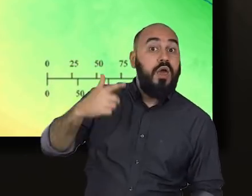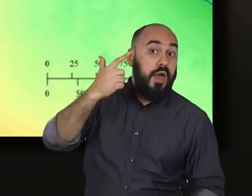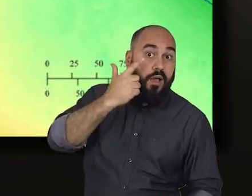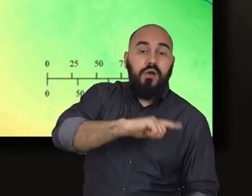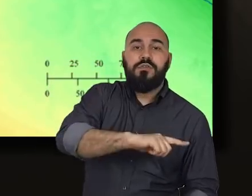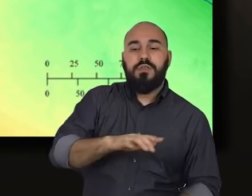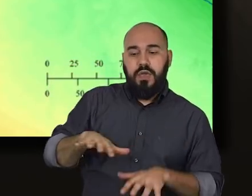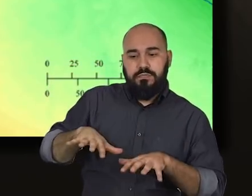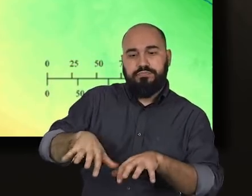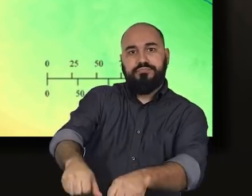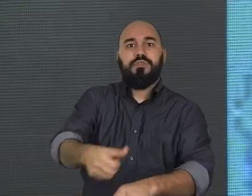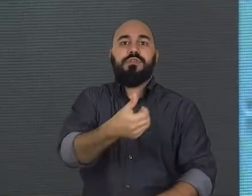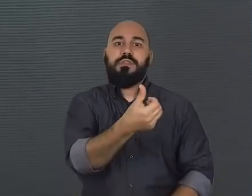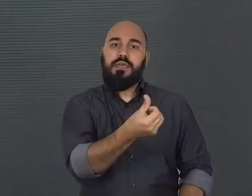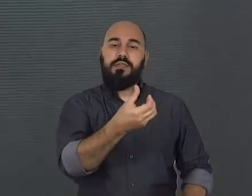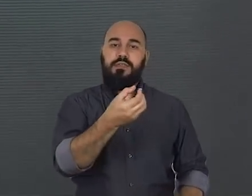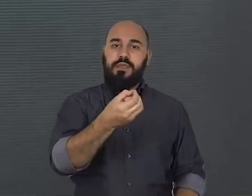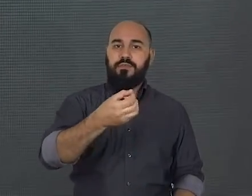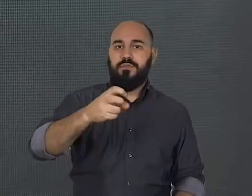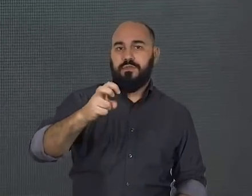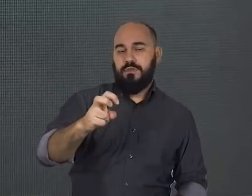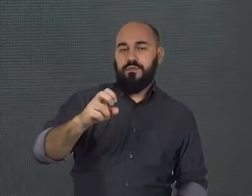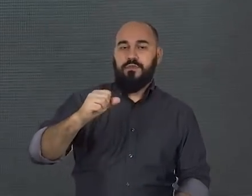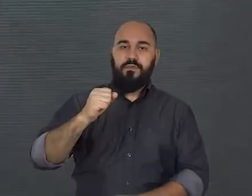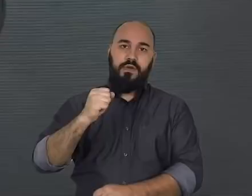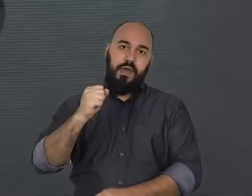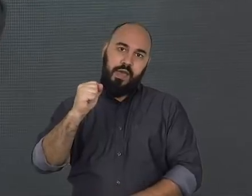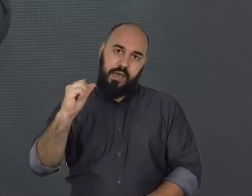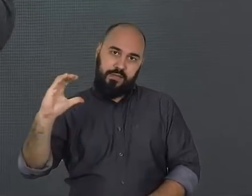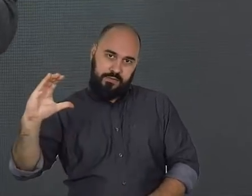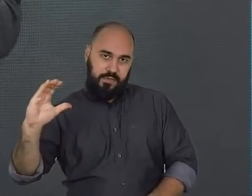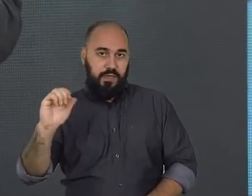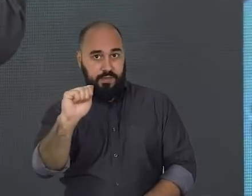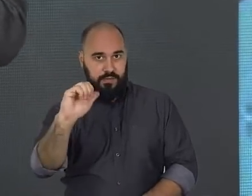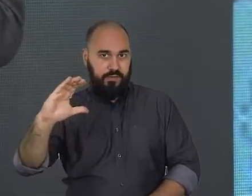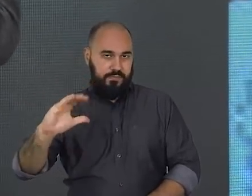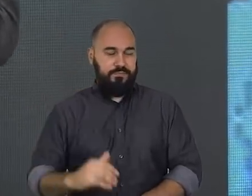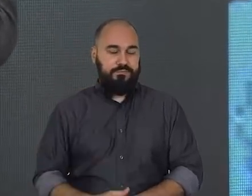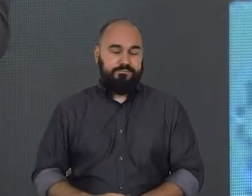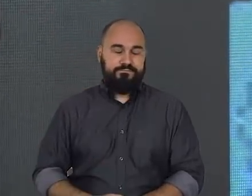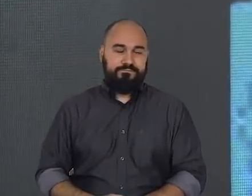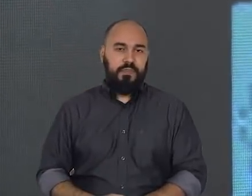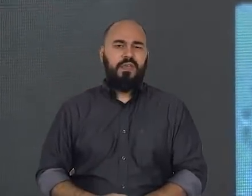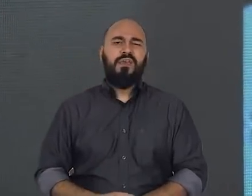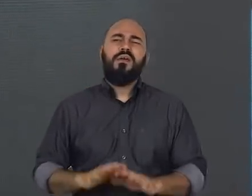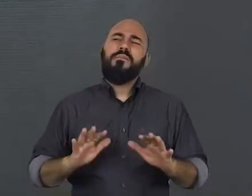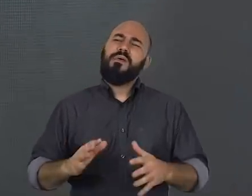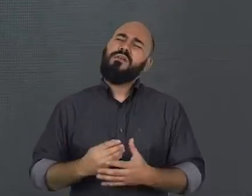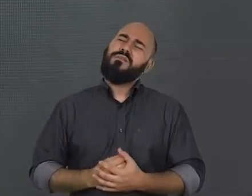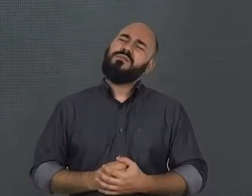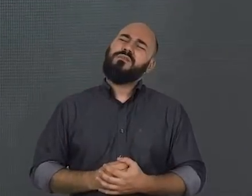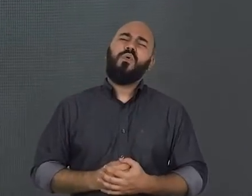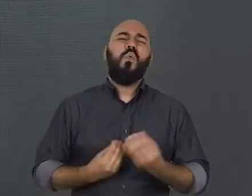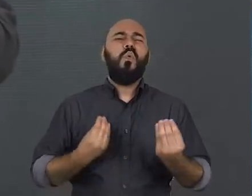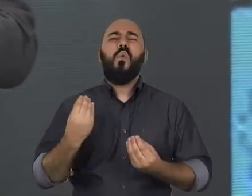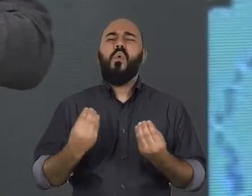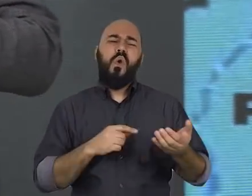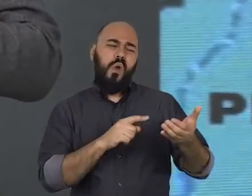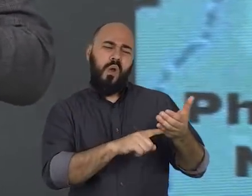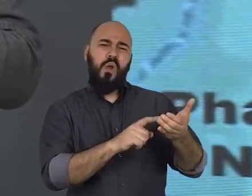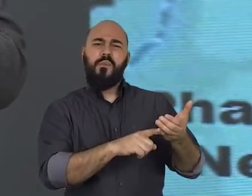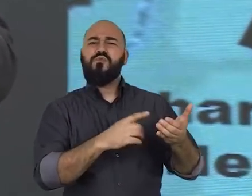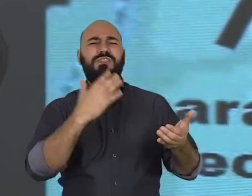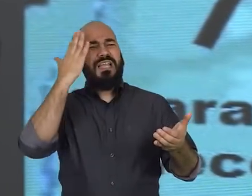a.C. E você pode se perguntar, como é que nós deduzimos isto? Bom, em primeiro lugar, porque o tablete cuneiforme diz